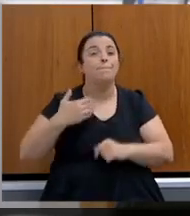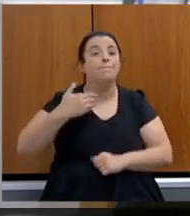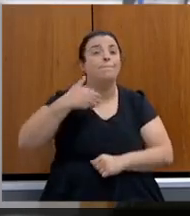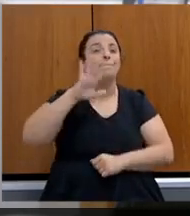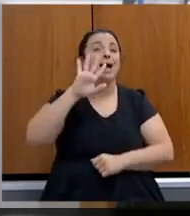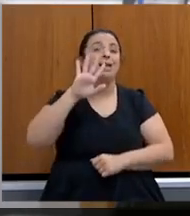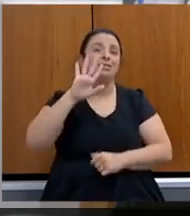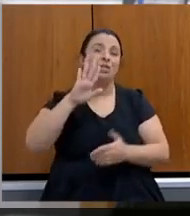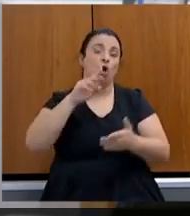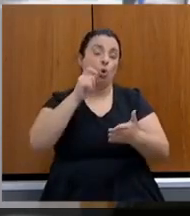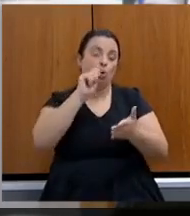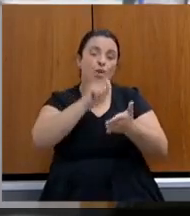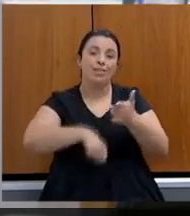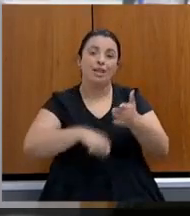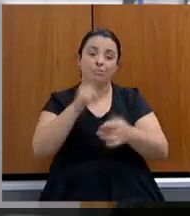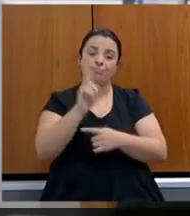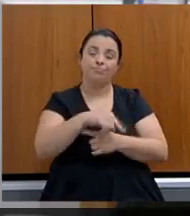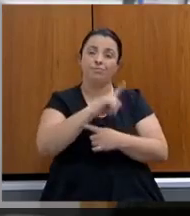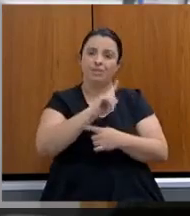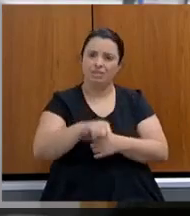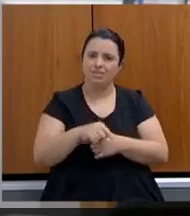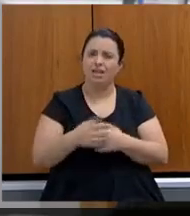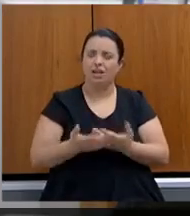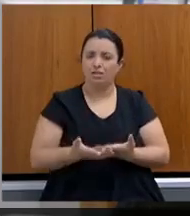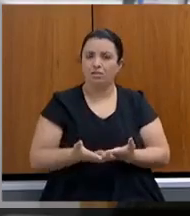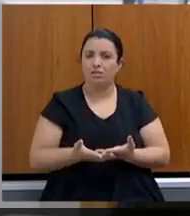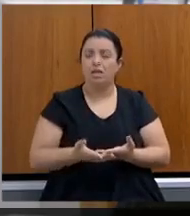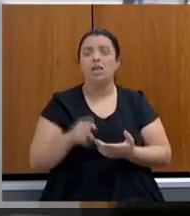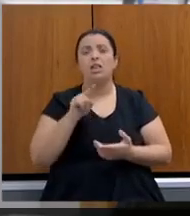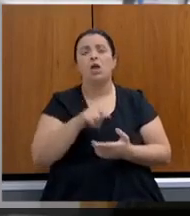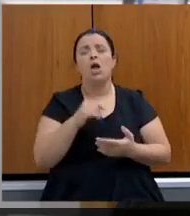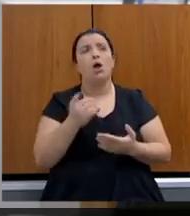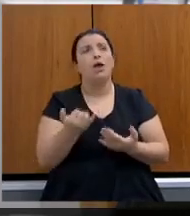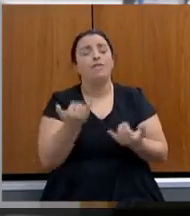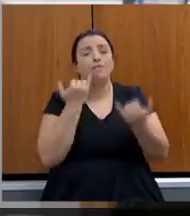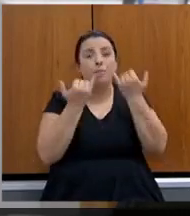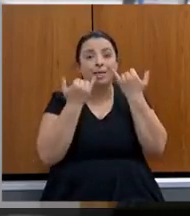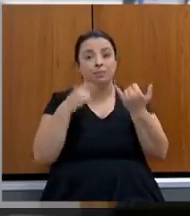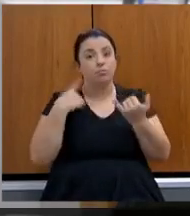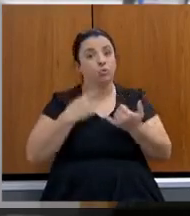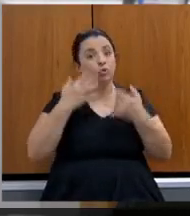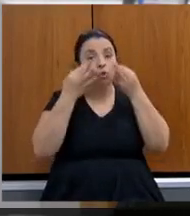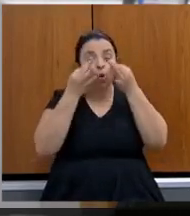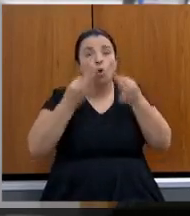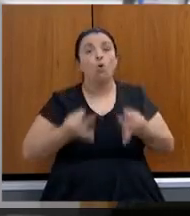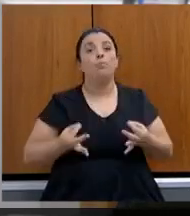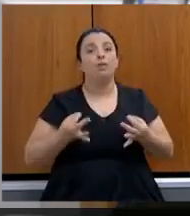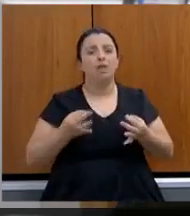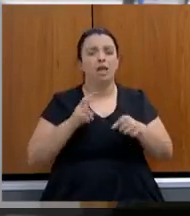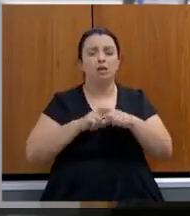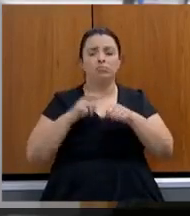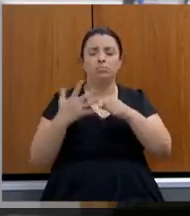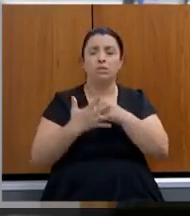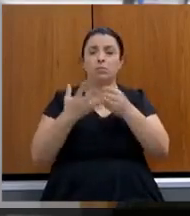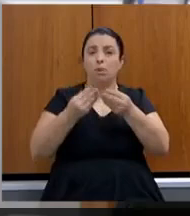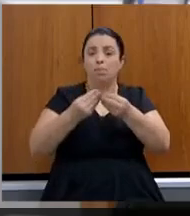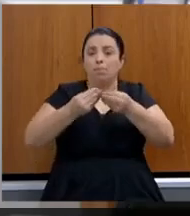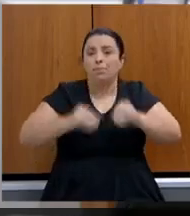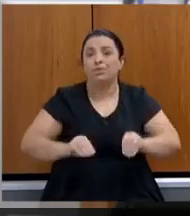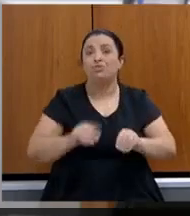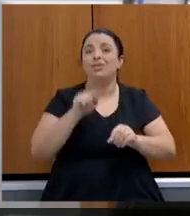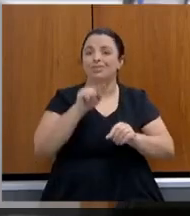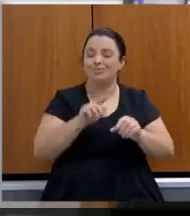contratos extintos Então essa é só uma informação para a gente compreender a dimensão da pandemia na